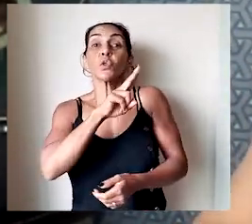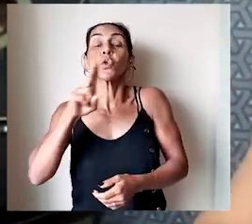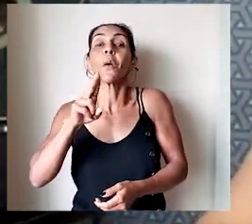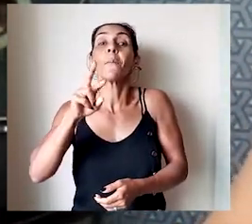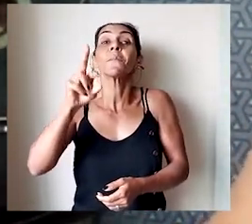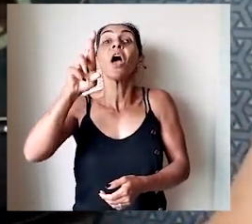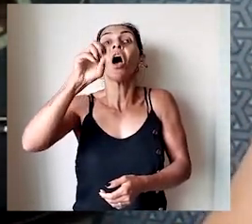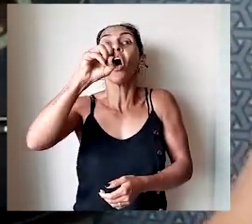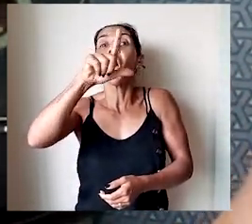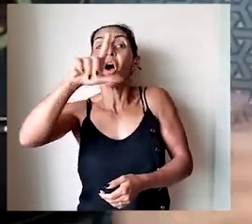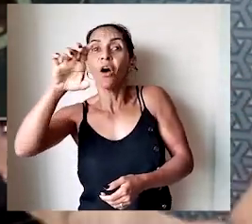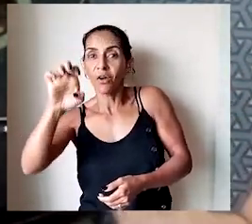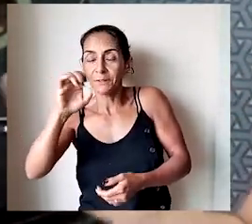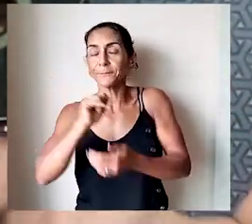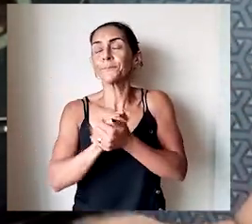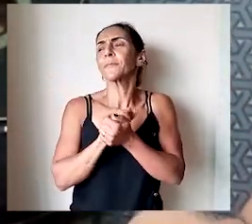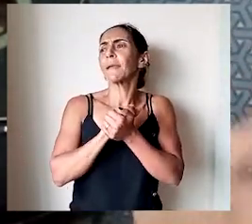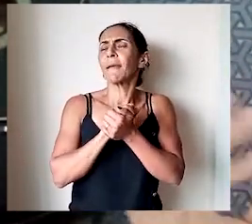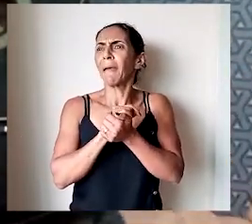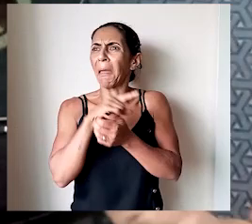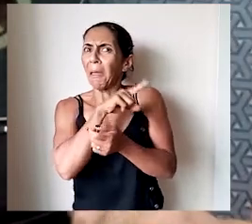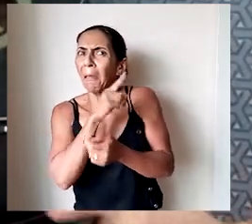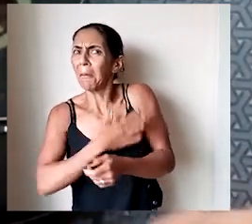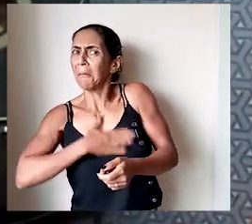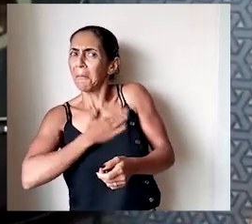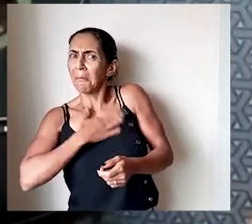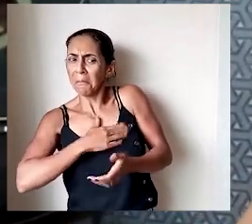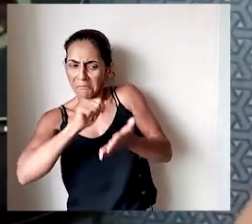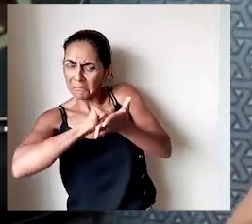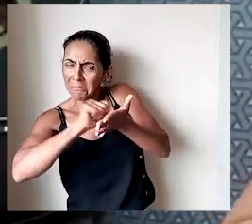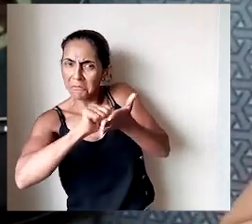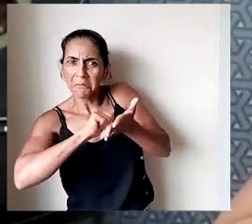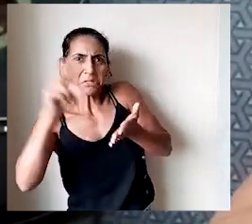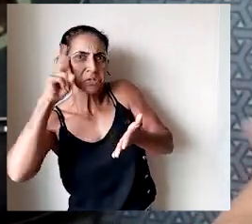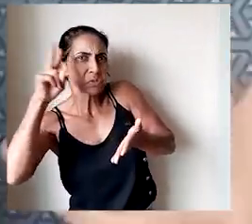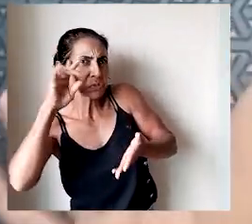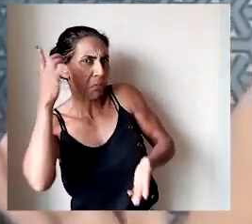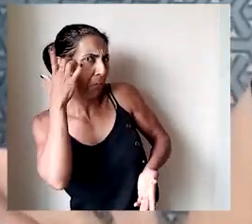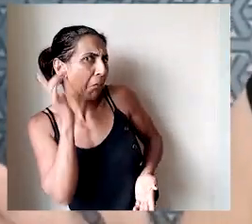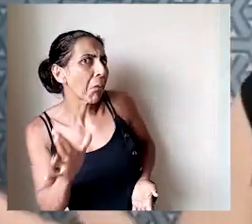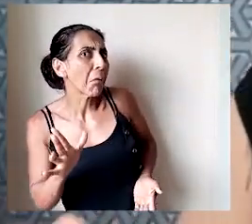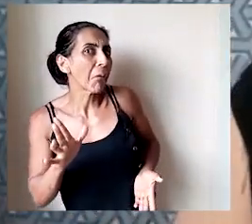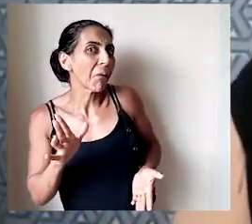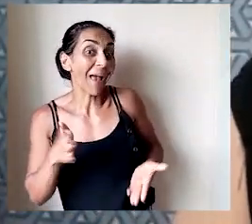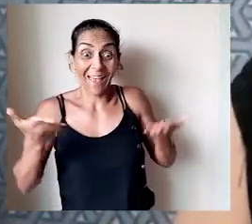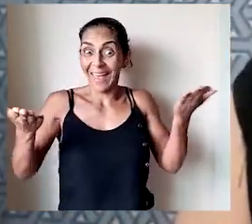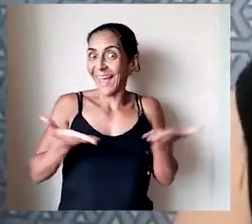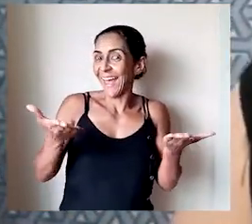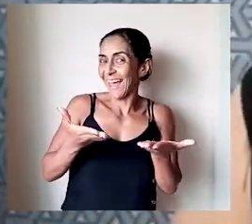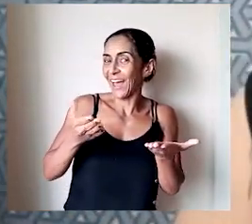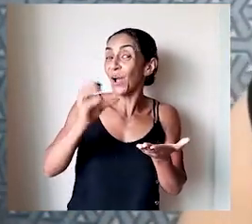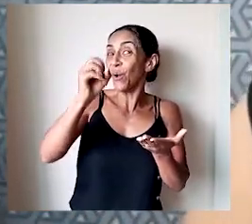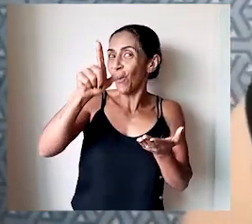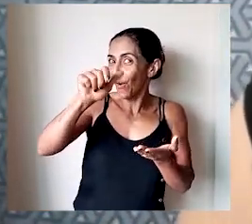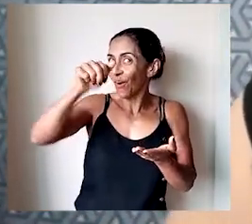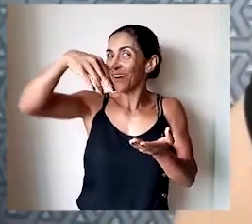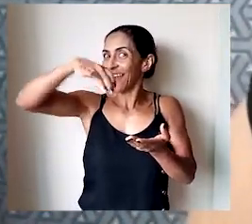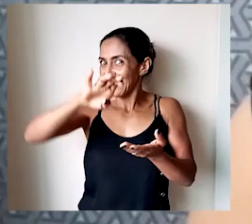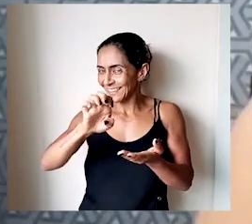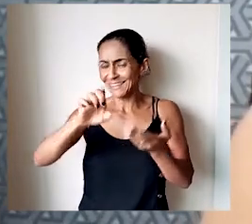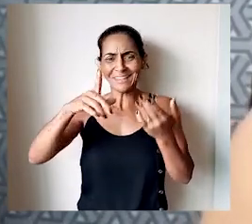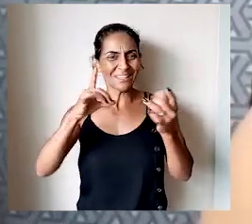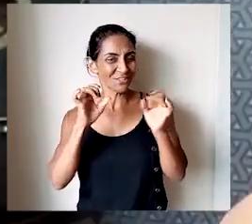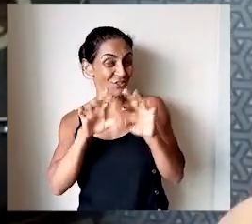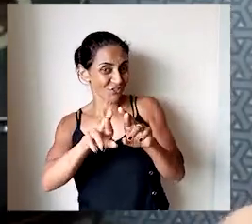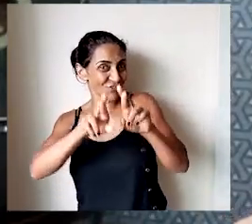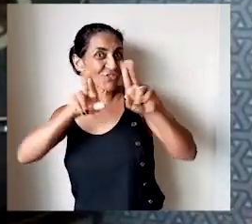negócio meio esquisito, o cara já escrevia coisa esquisita também, juntou o útil ao agradável e deu essa história aí super fantasiosa, essa história